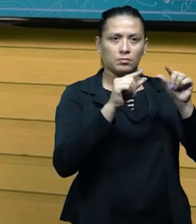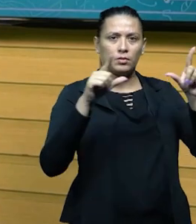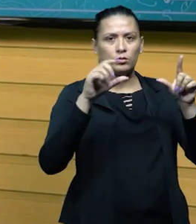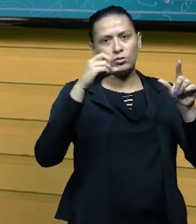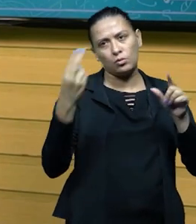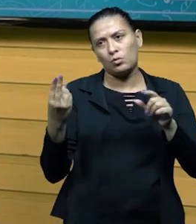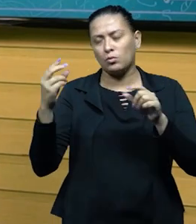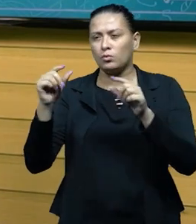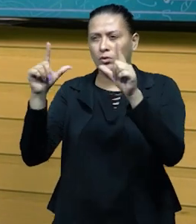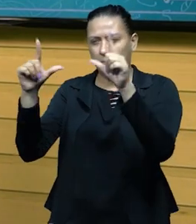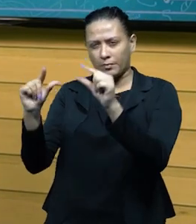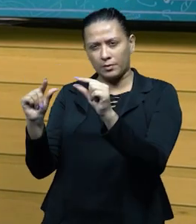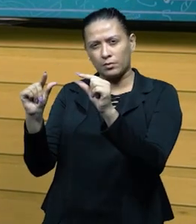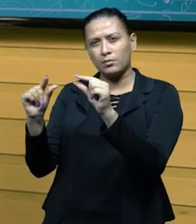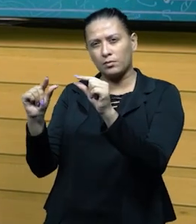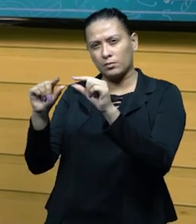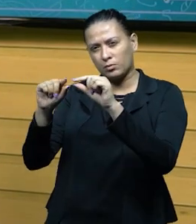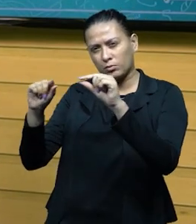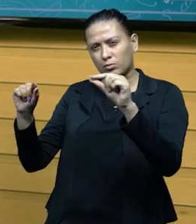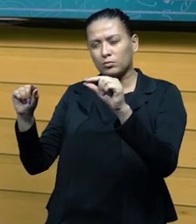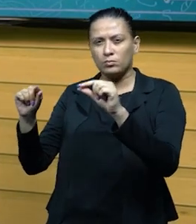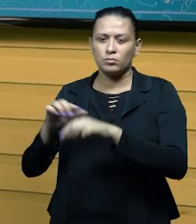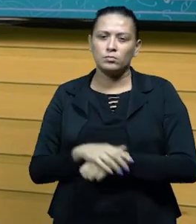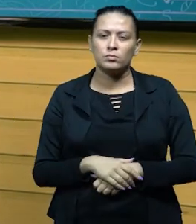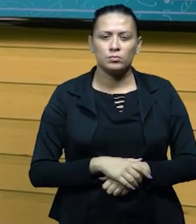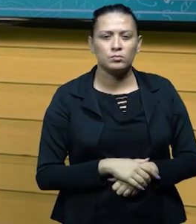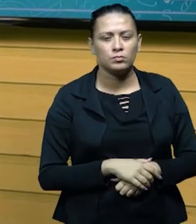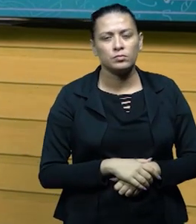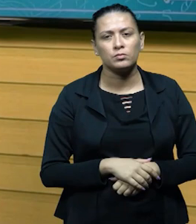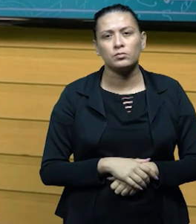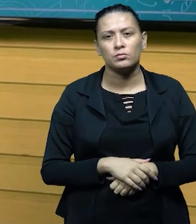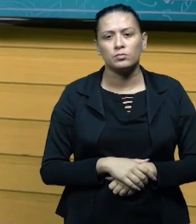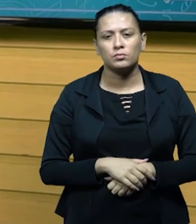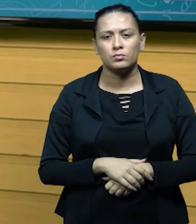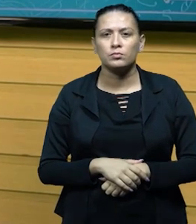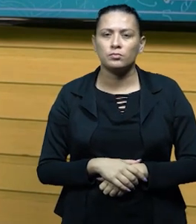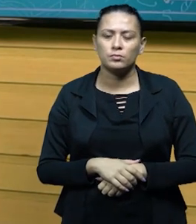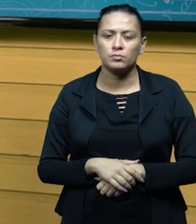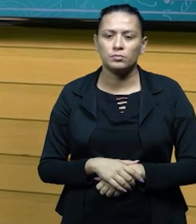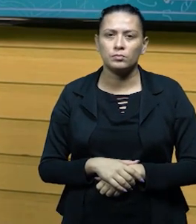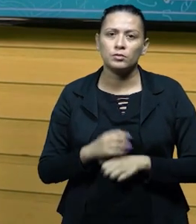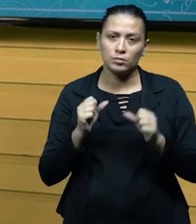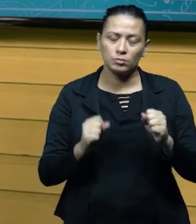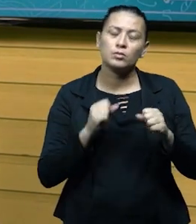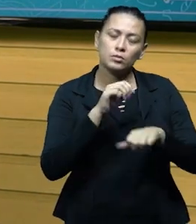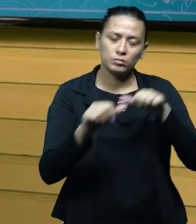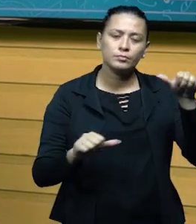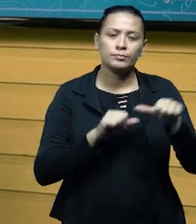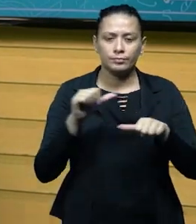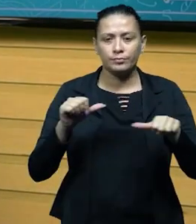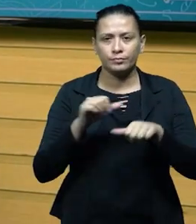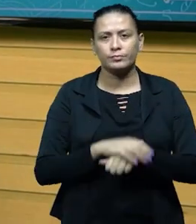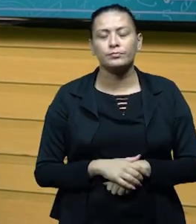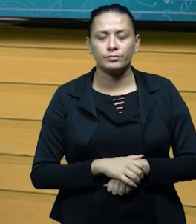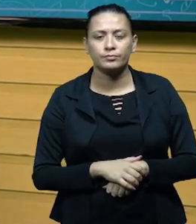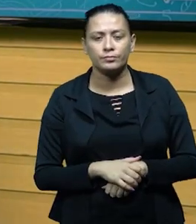menor minúscula ou também mudar a fonte dela né a gente sabe que quando a gente escreve a gente consegue fazer uma variação na escrita então fazer